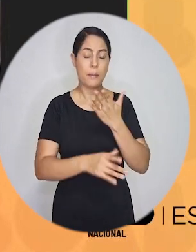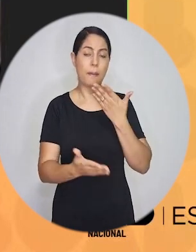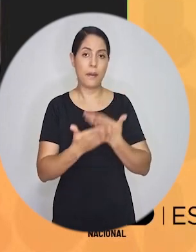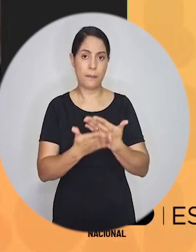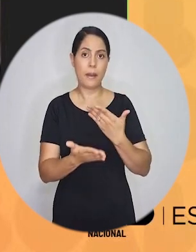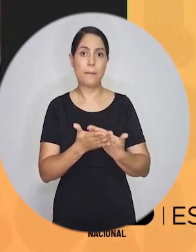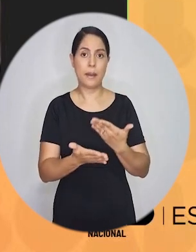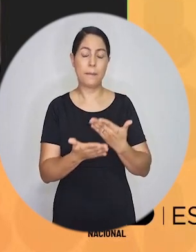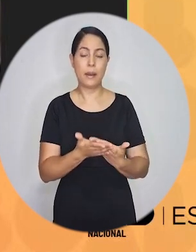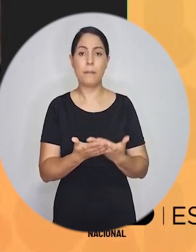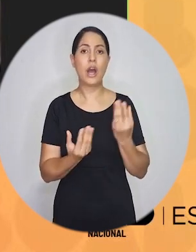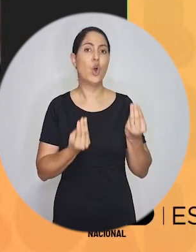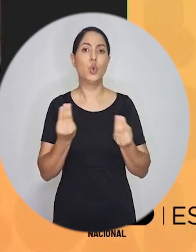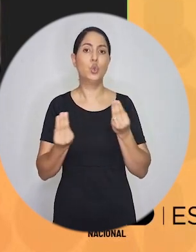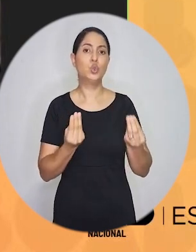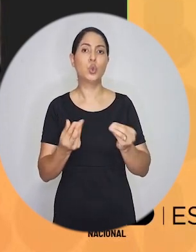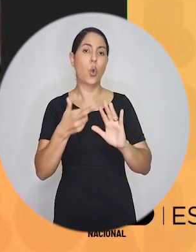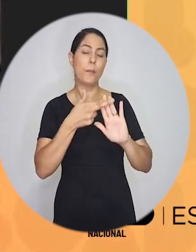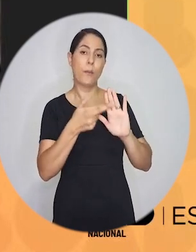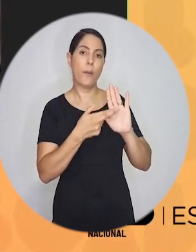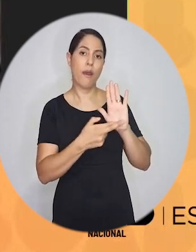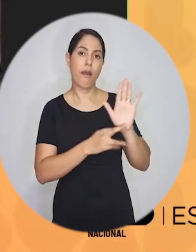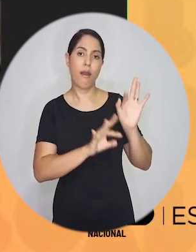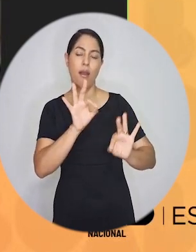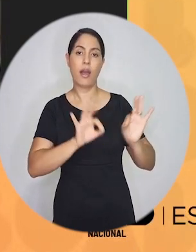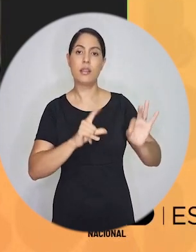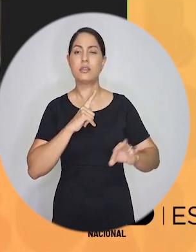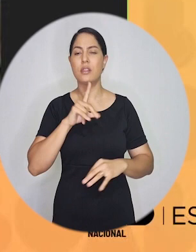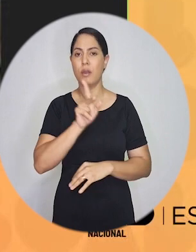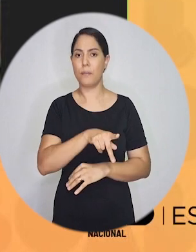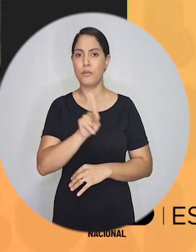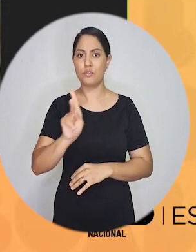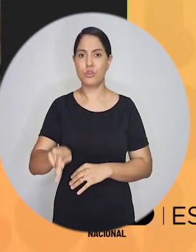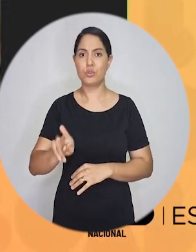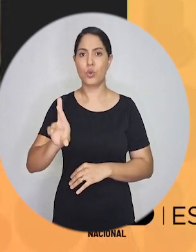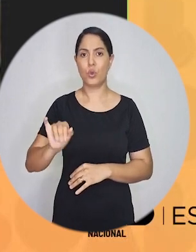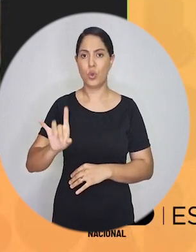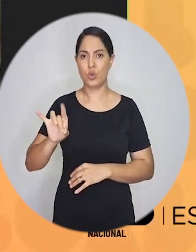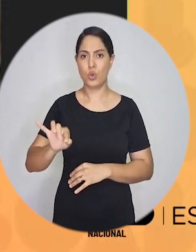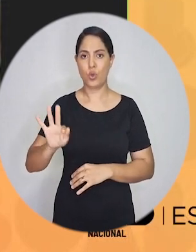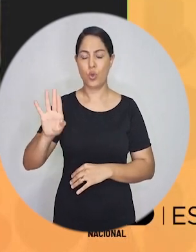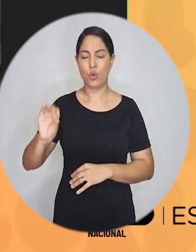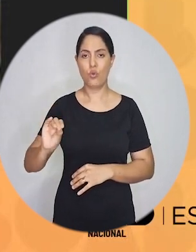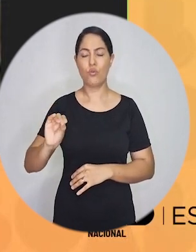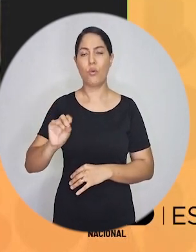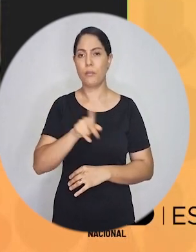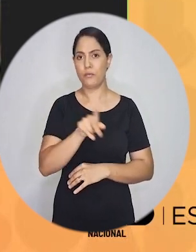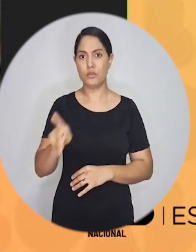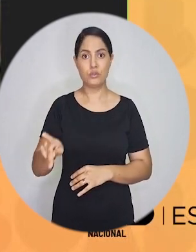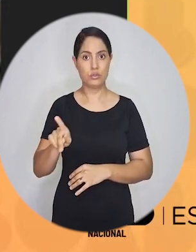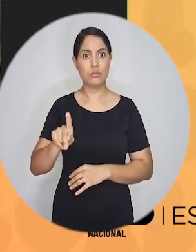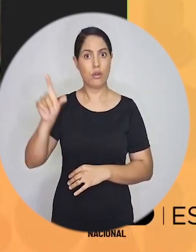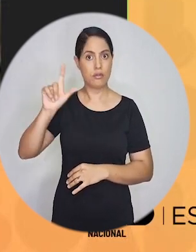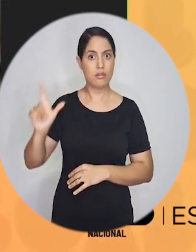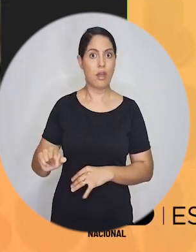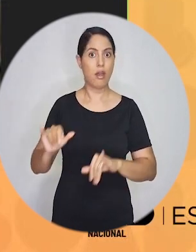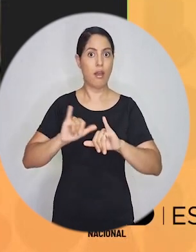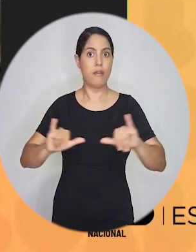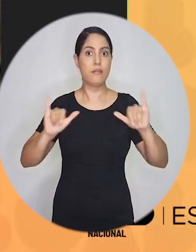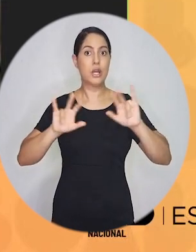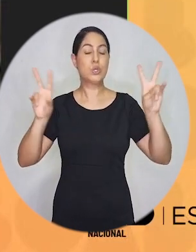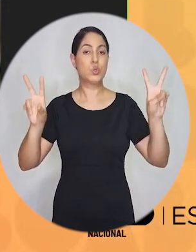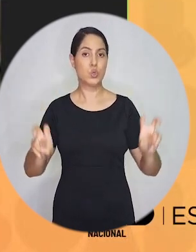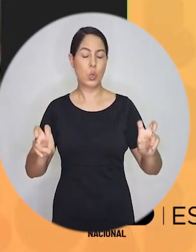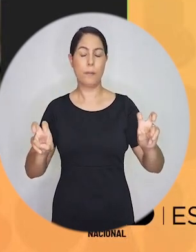desse estudo de como devem ser elaboradas as normas, como diz o professor Rodolfo Pagano, professor italiano, dessa que é